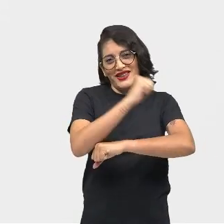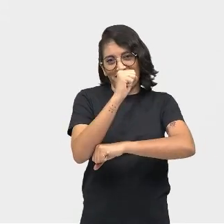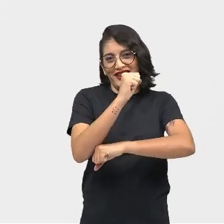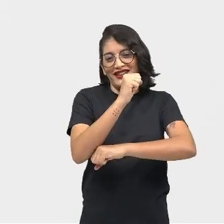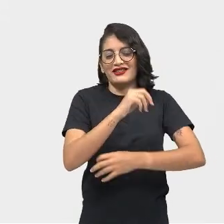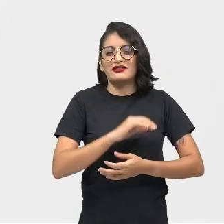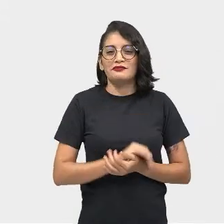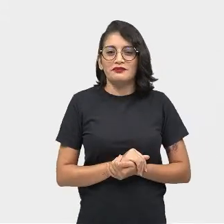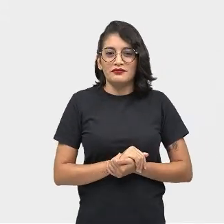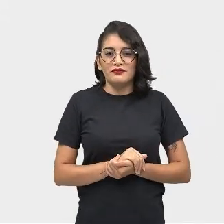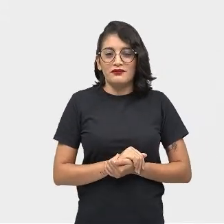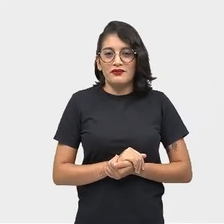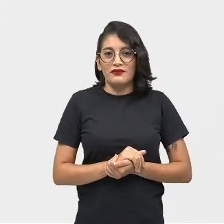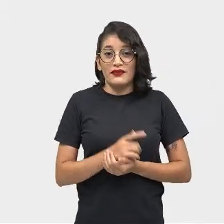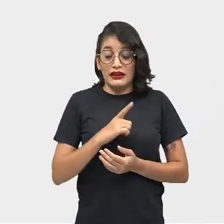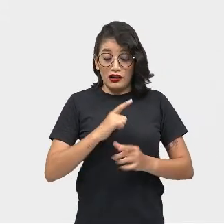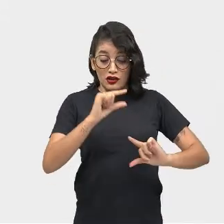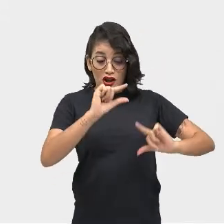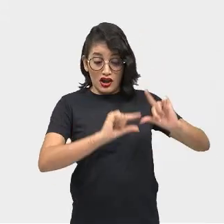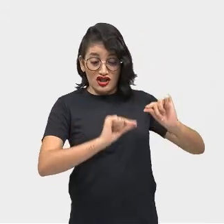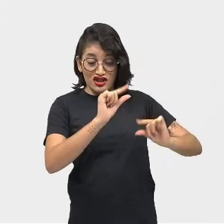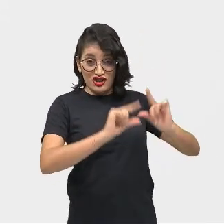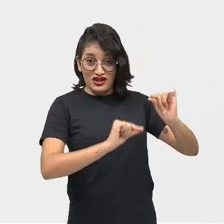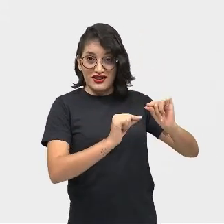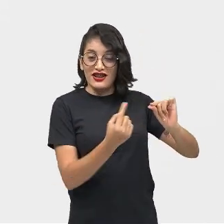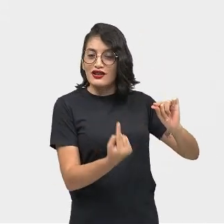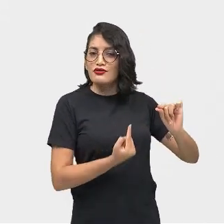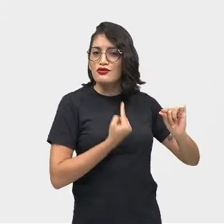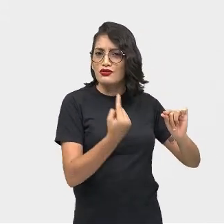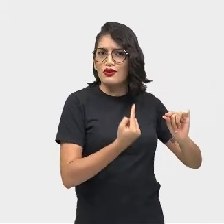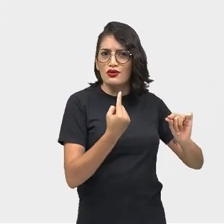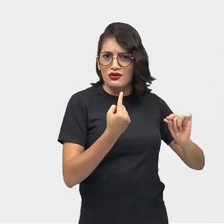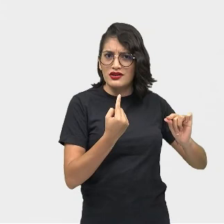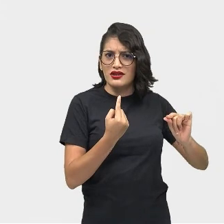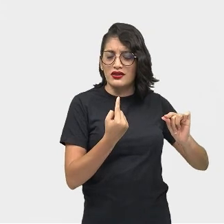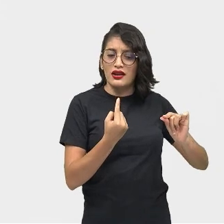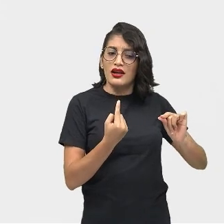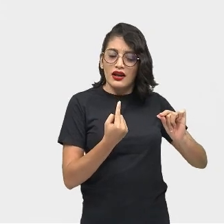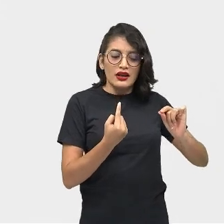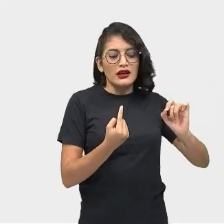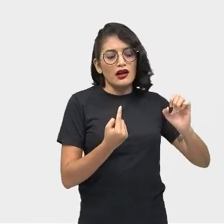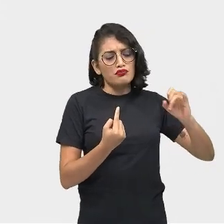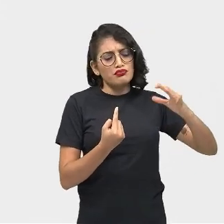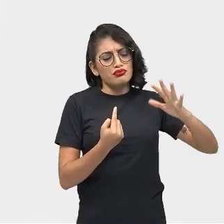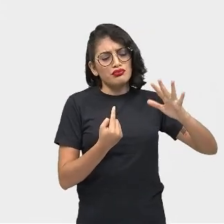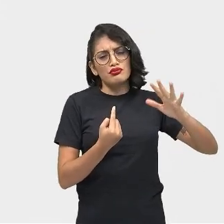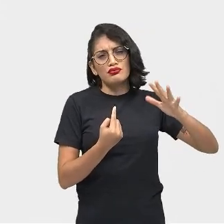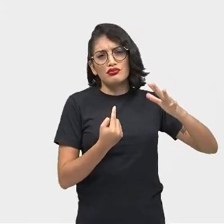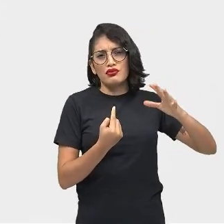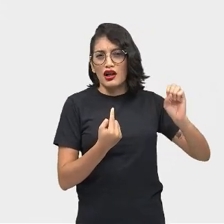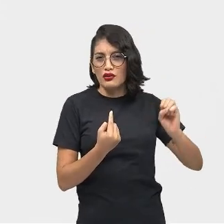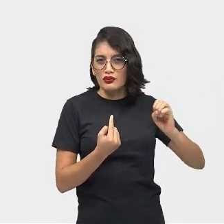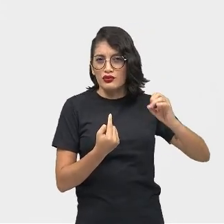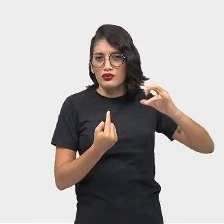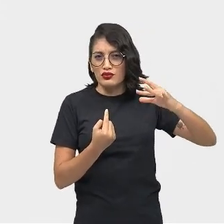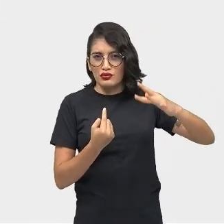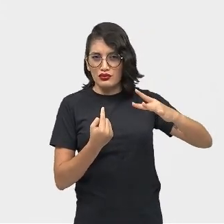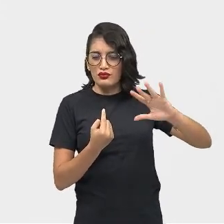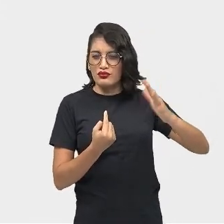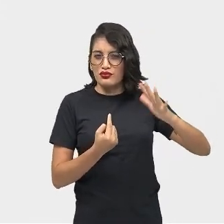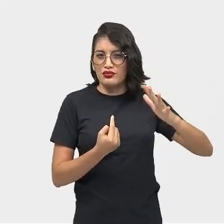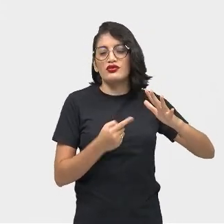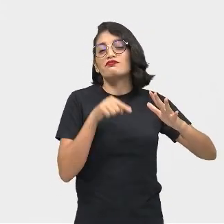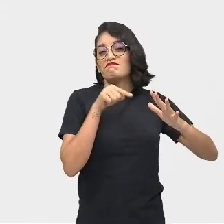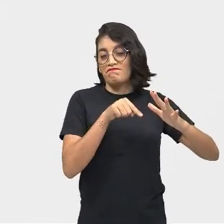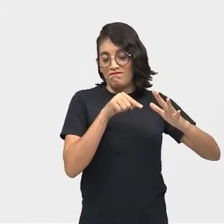temos aqui uma estrela sozinha e toda a luz que ela possuía, olha que interessante, toda a luz que